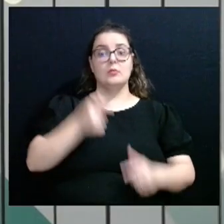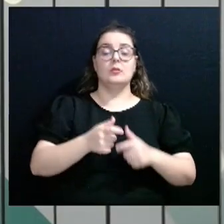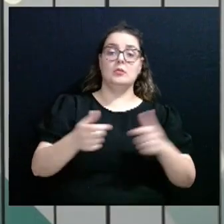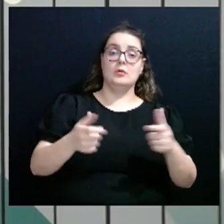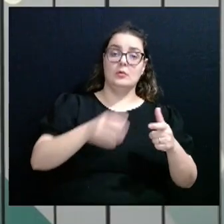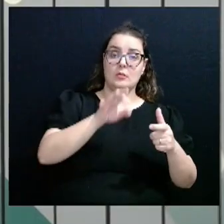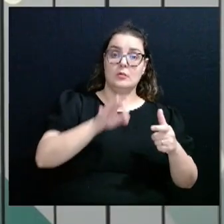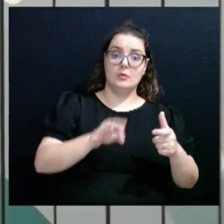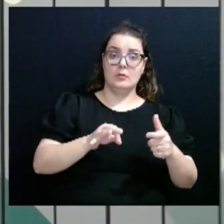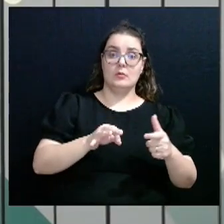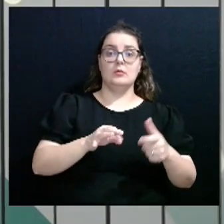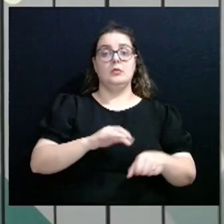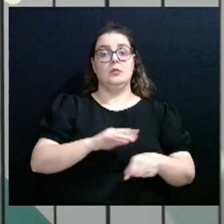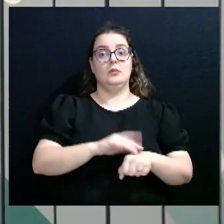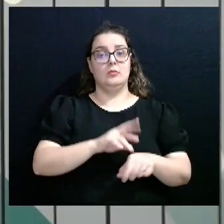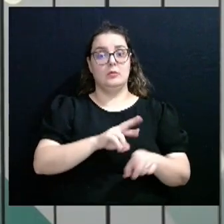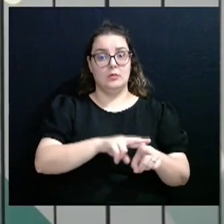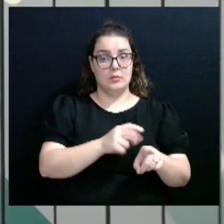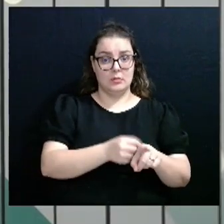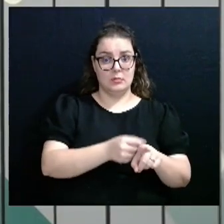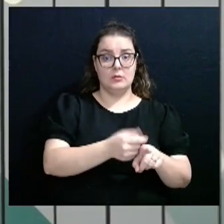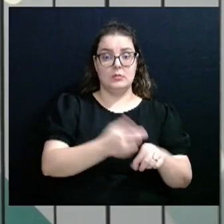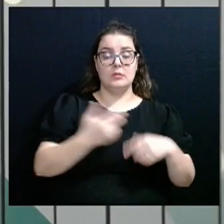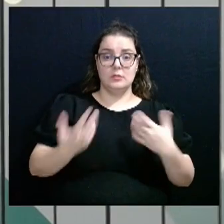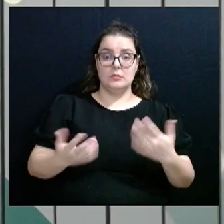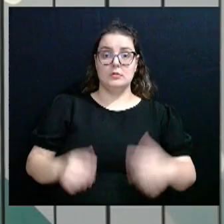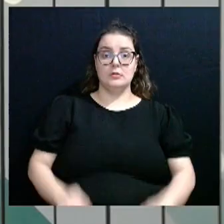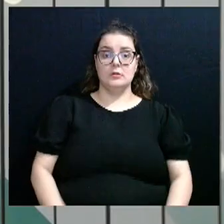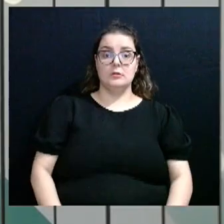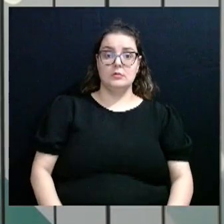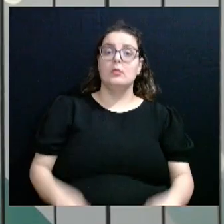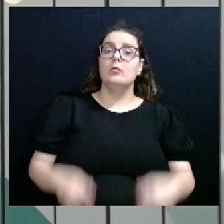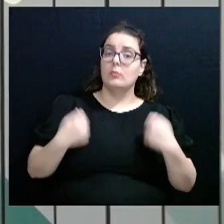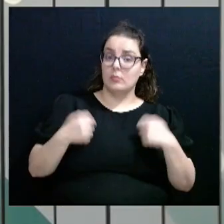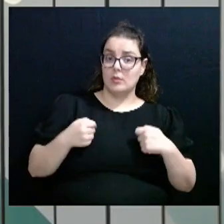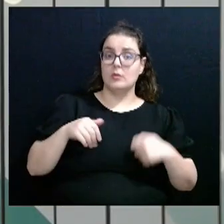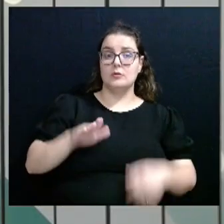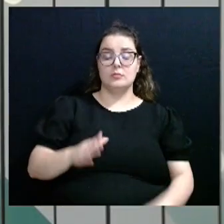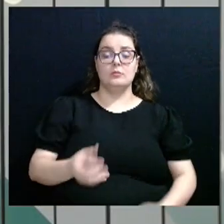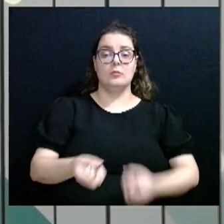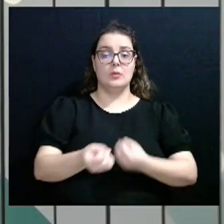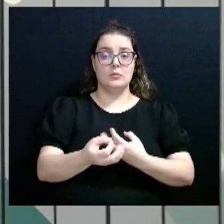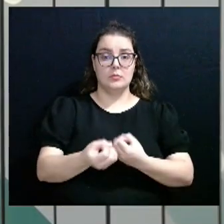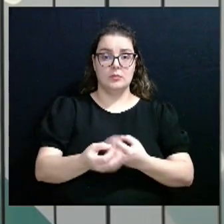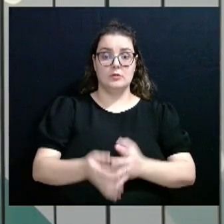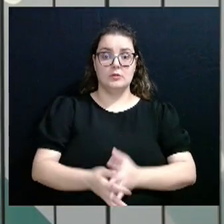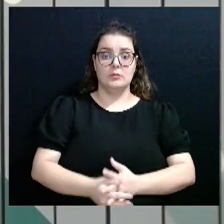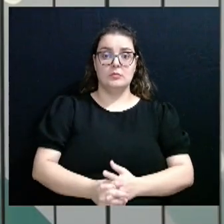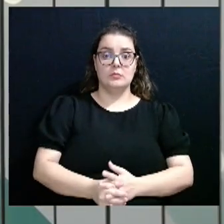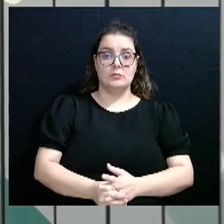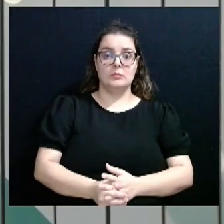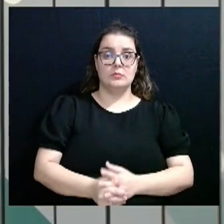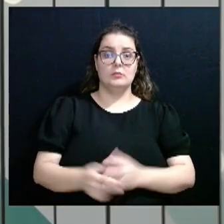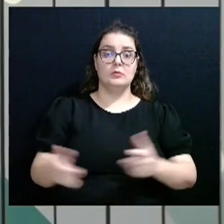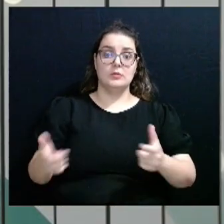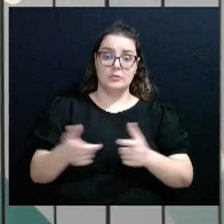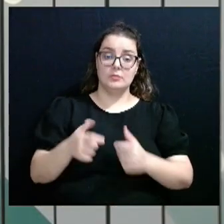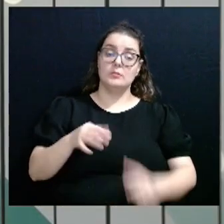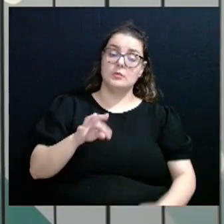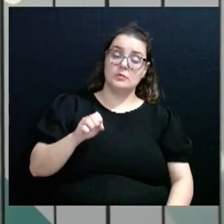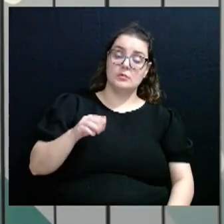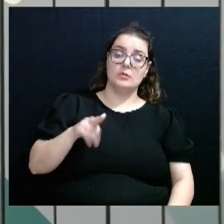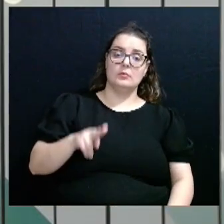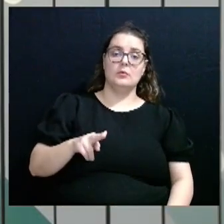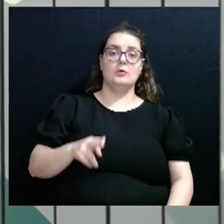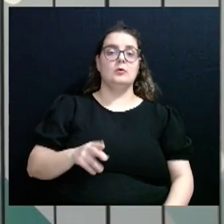doença. Então, a gente precisa de mais informação e de menos tabu. Doutor, novas